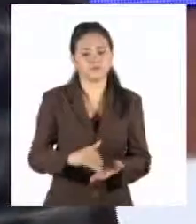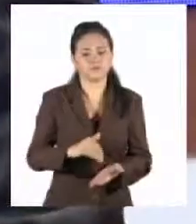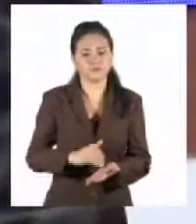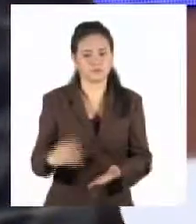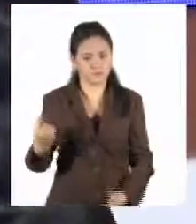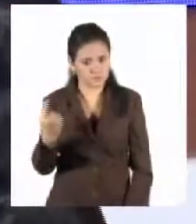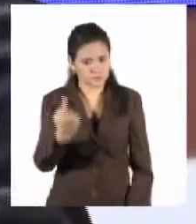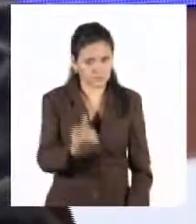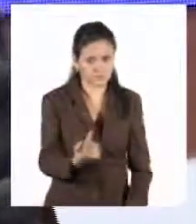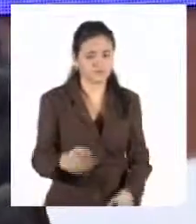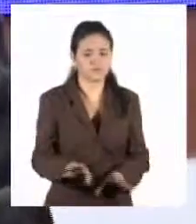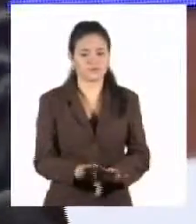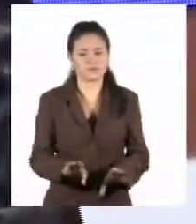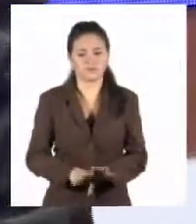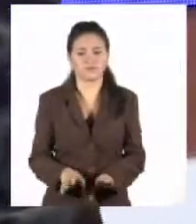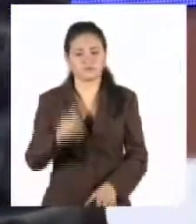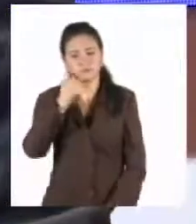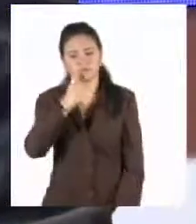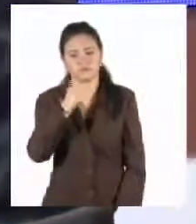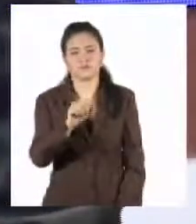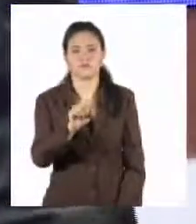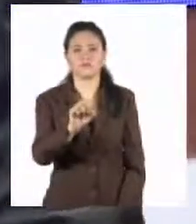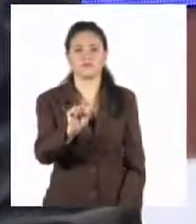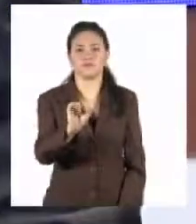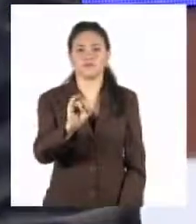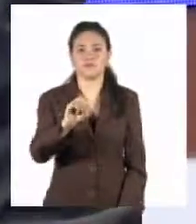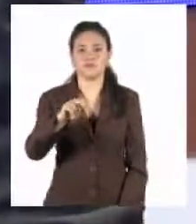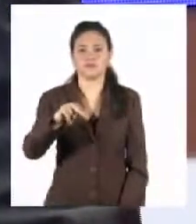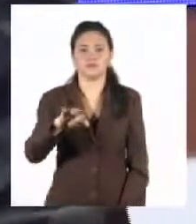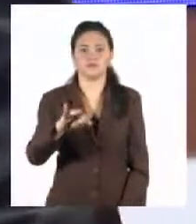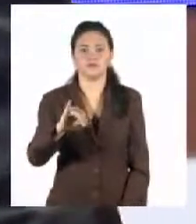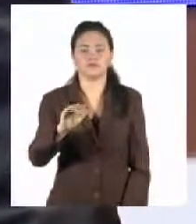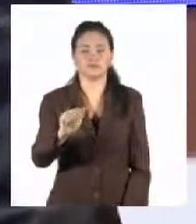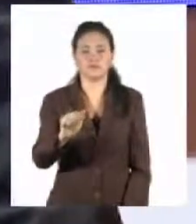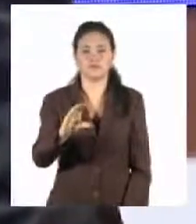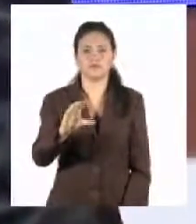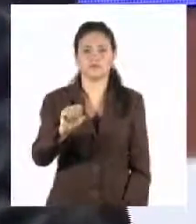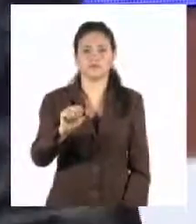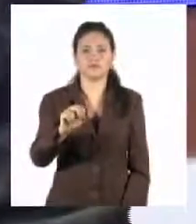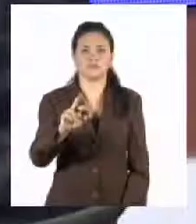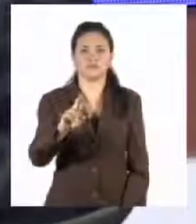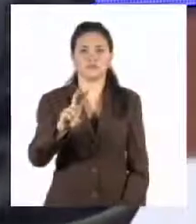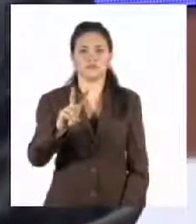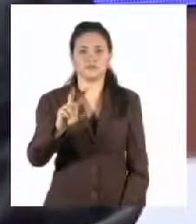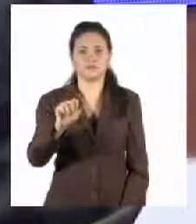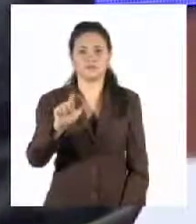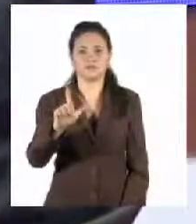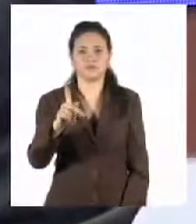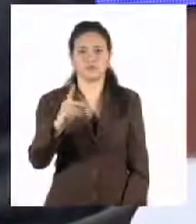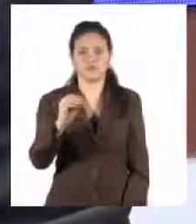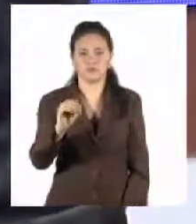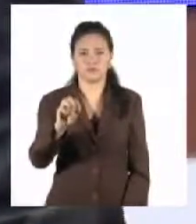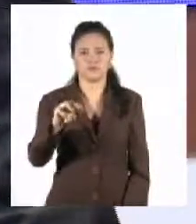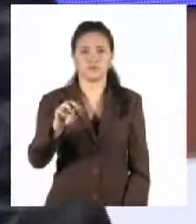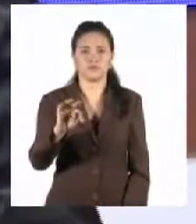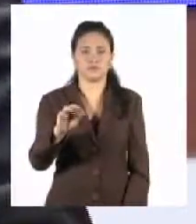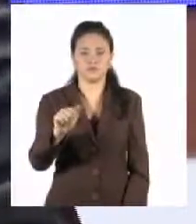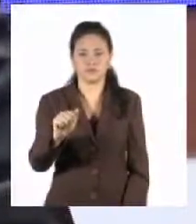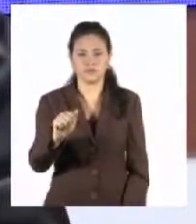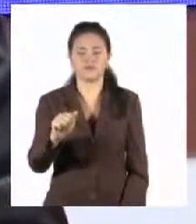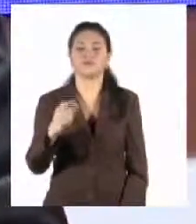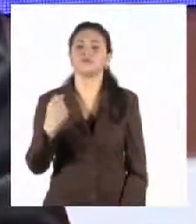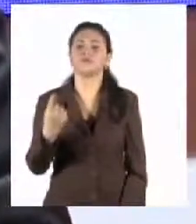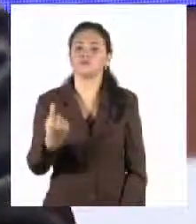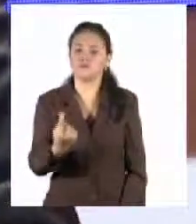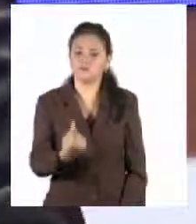presente, a secretária Cíntia Carvalho Mota, que esteve presente durante toda a